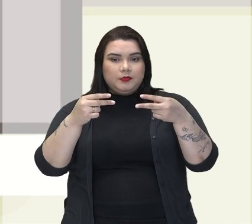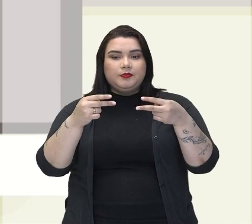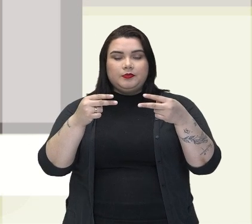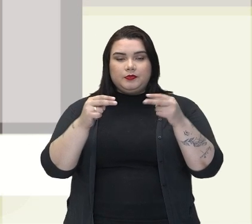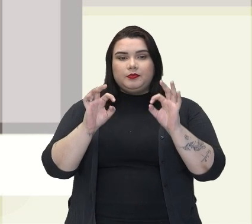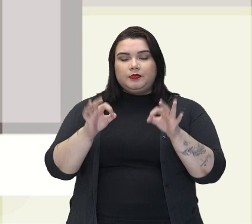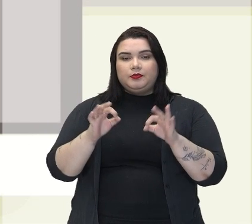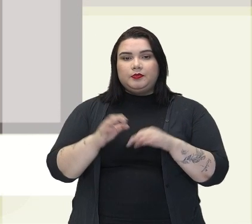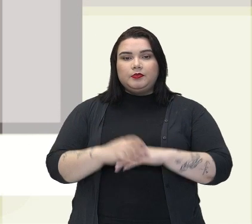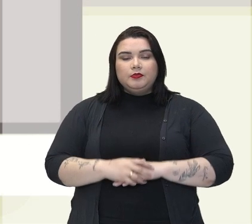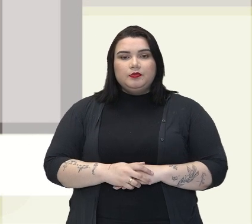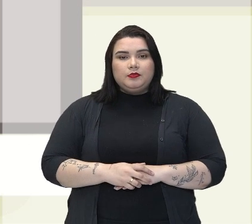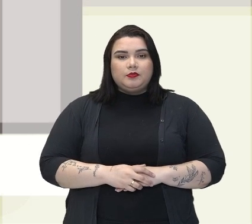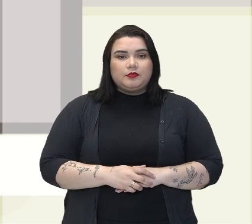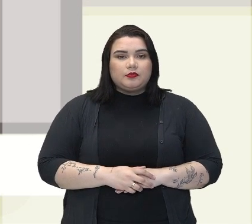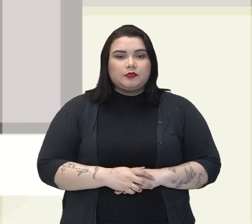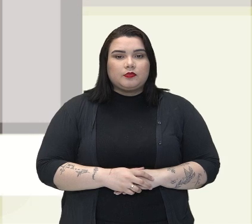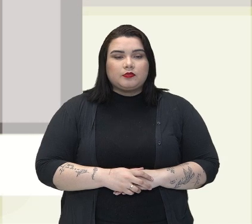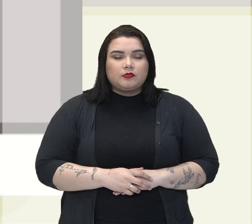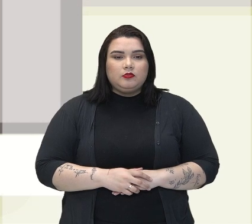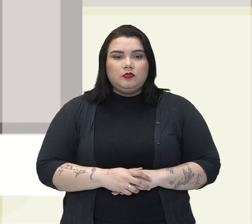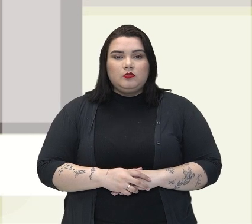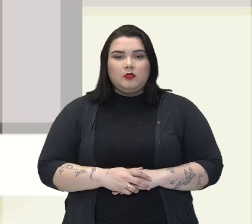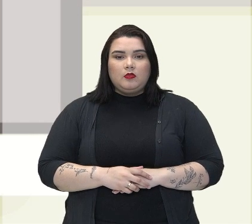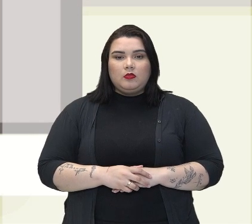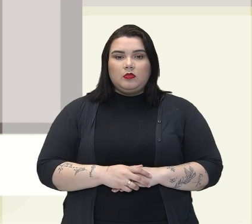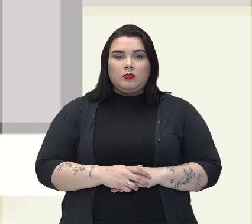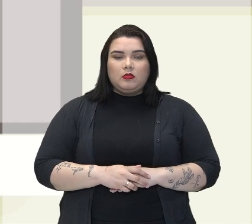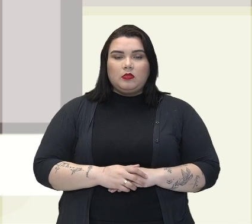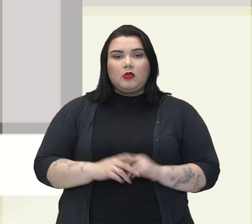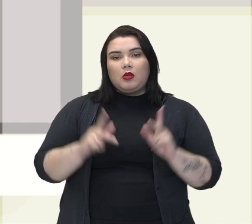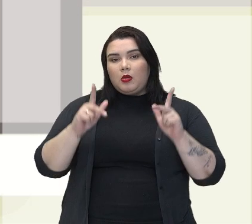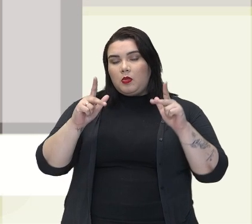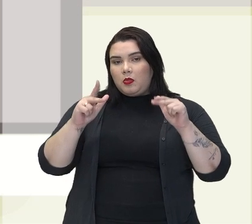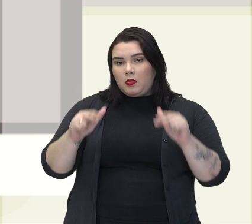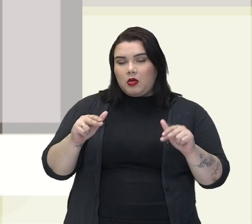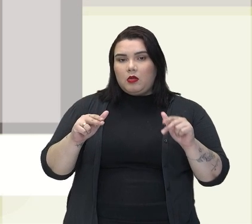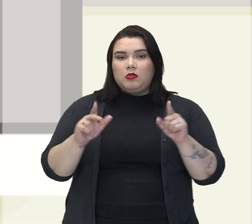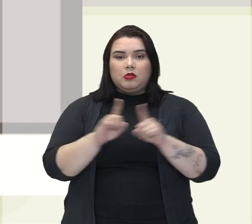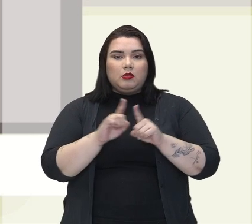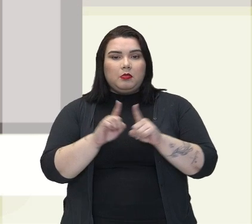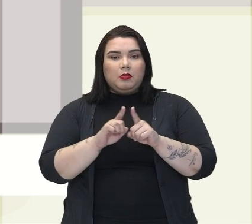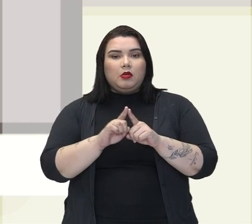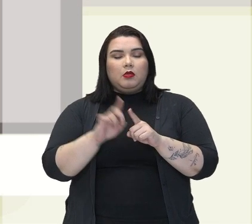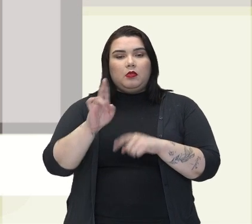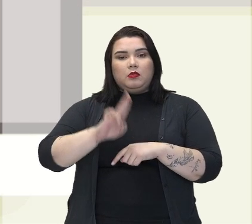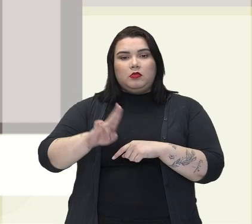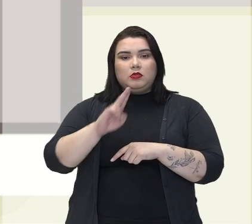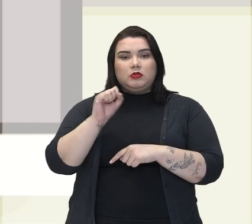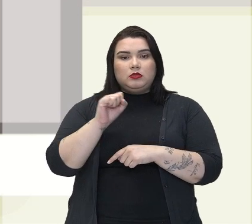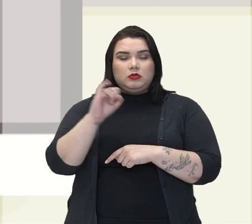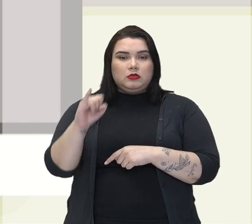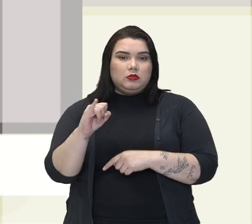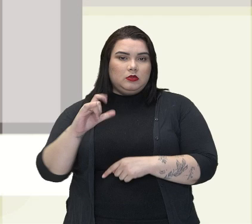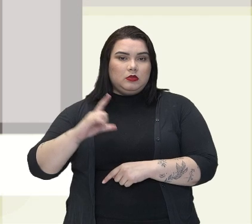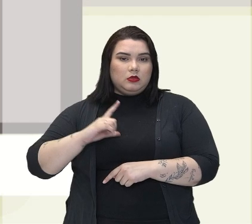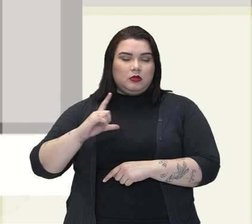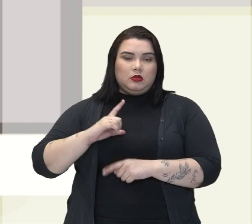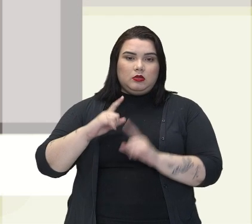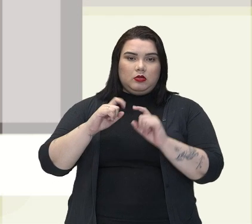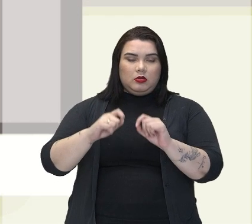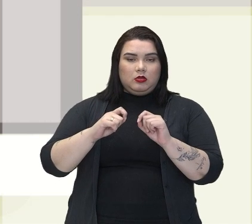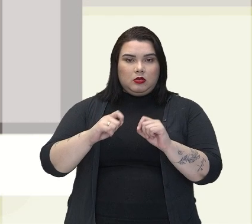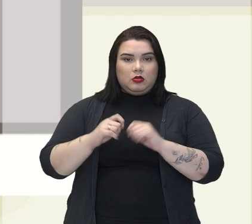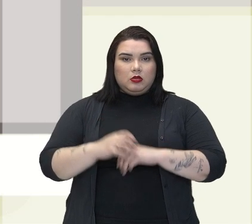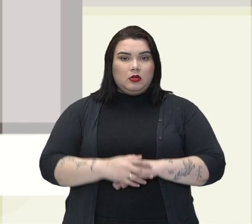na cadeia carbônica. E aí, a mesma coisa você vai fazer se tiver